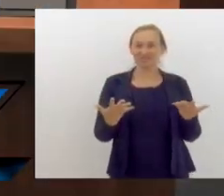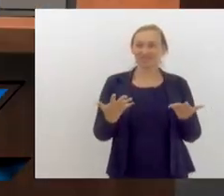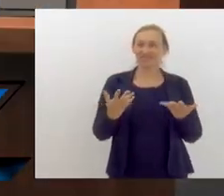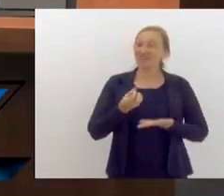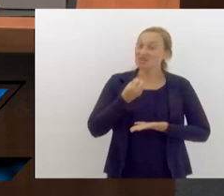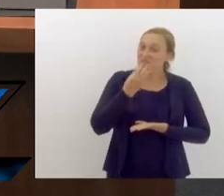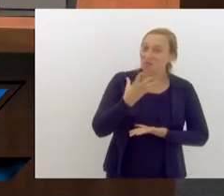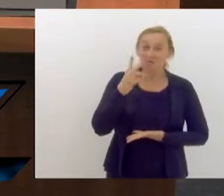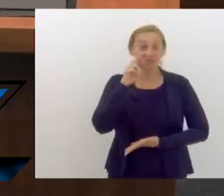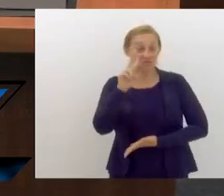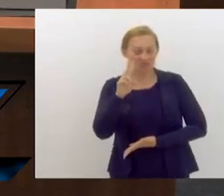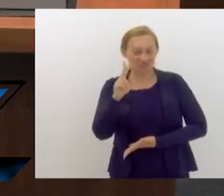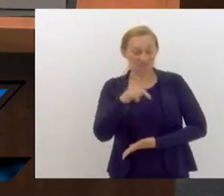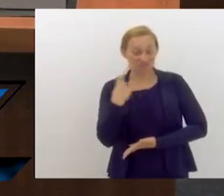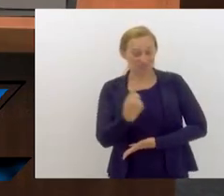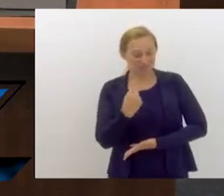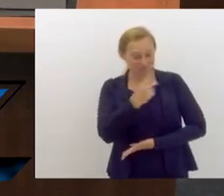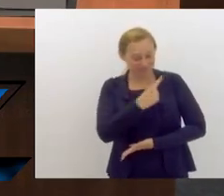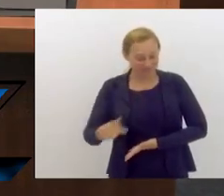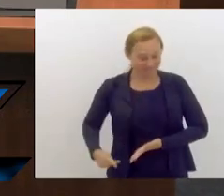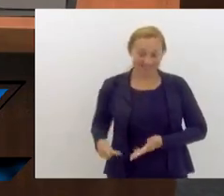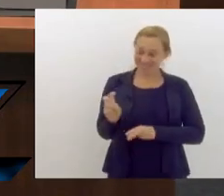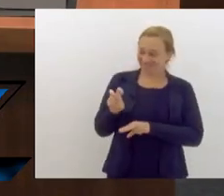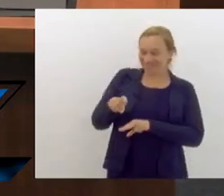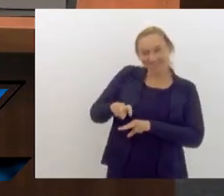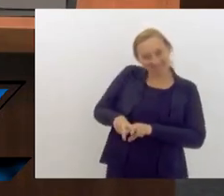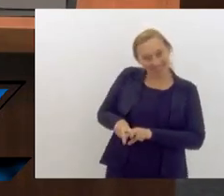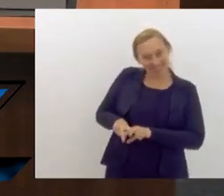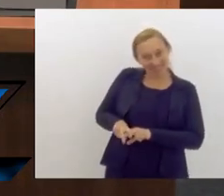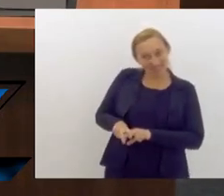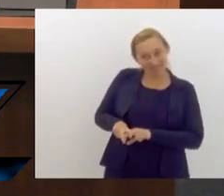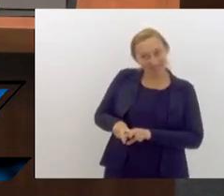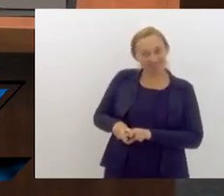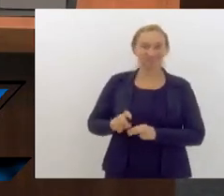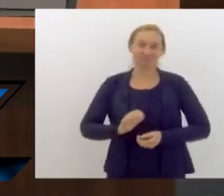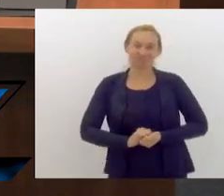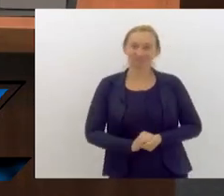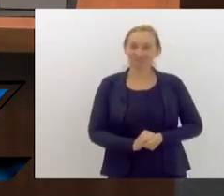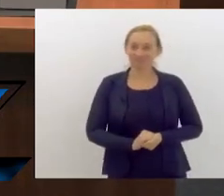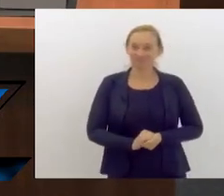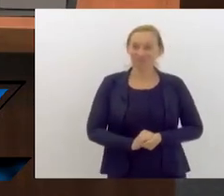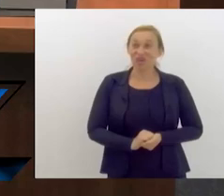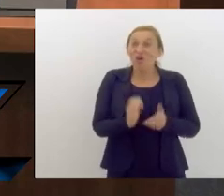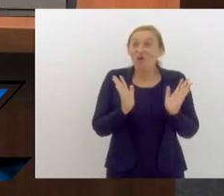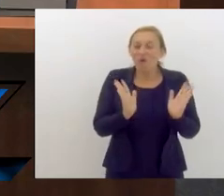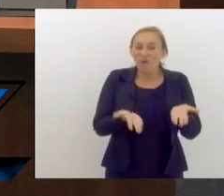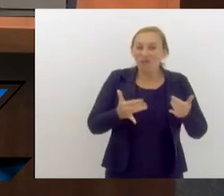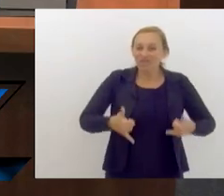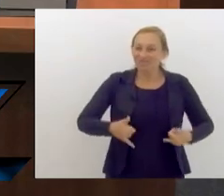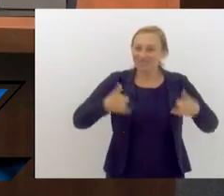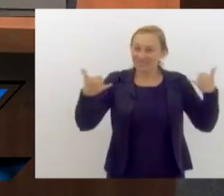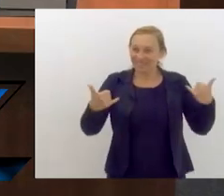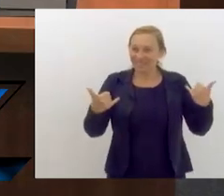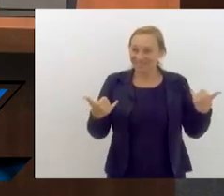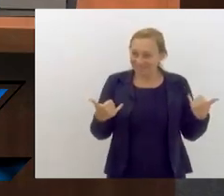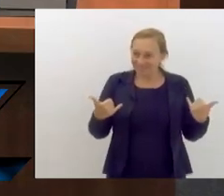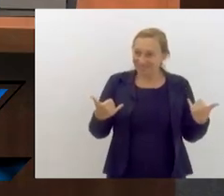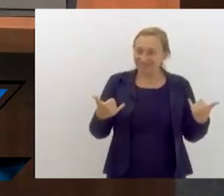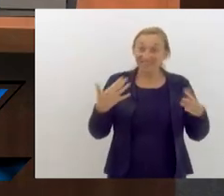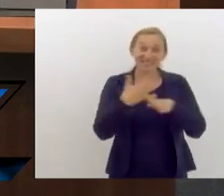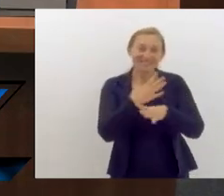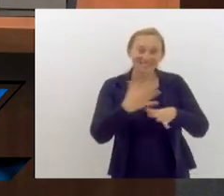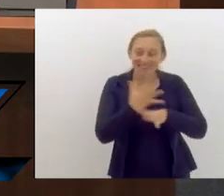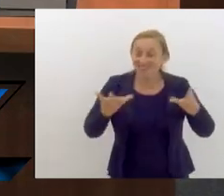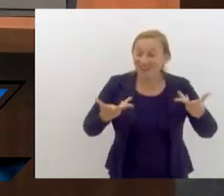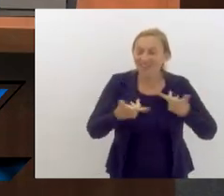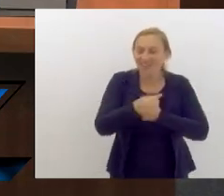ver o nosso Presidente aí é sentado e a como Hoje é o aniversário da nossa querida cidade maravilhosa